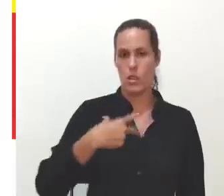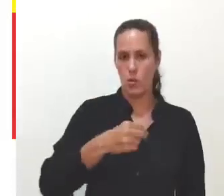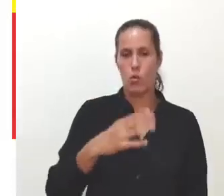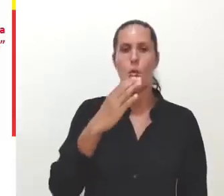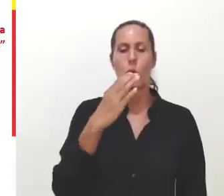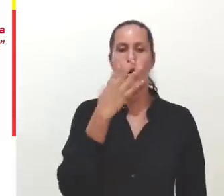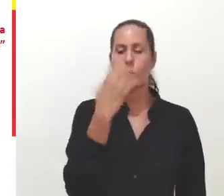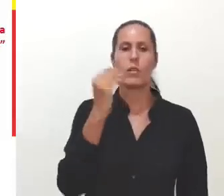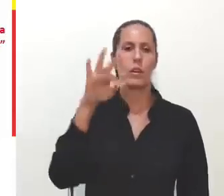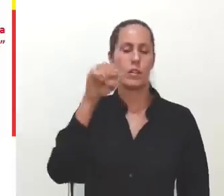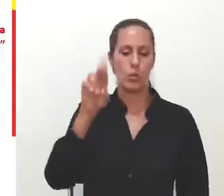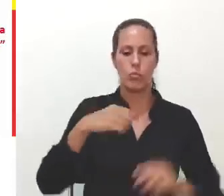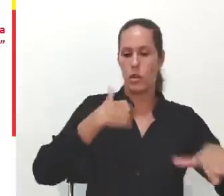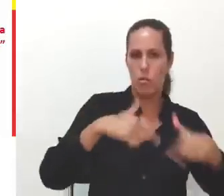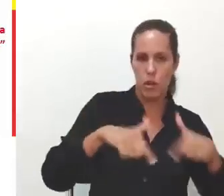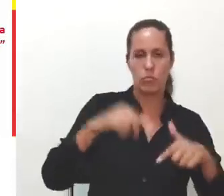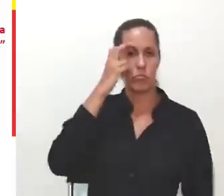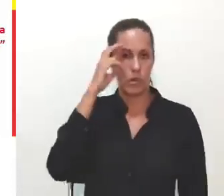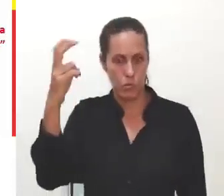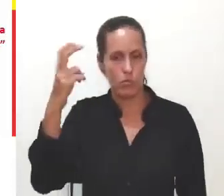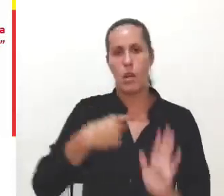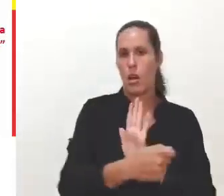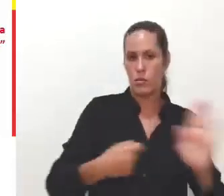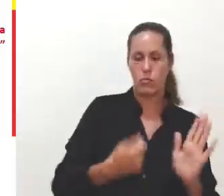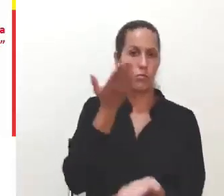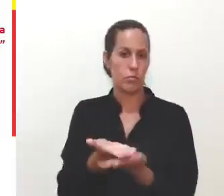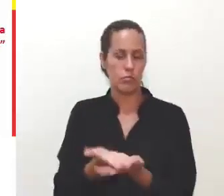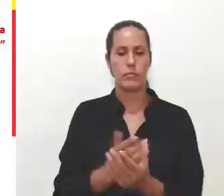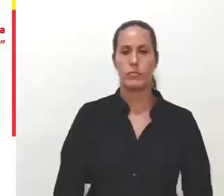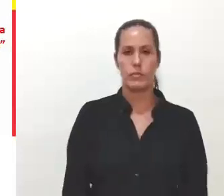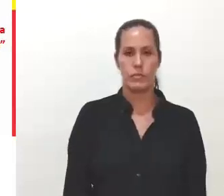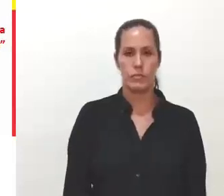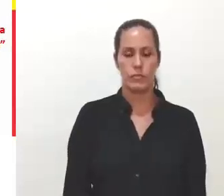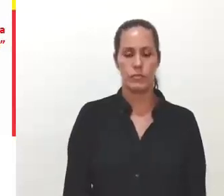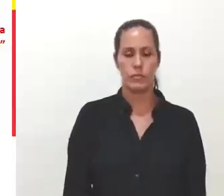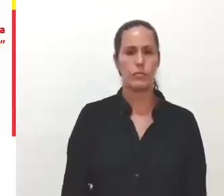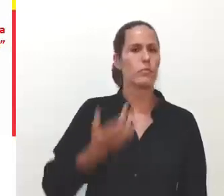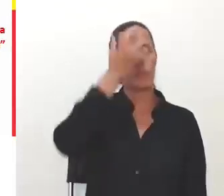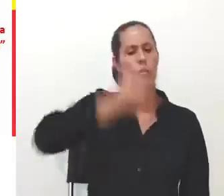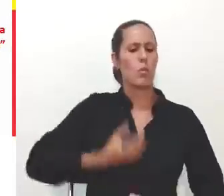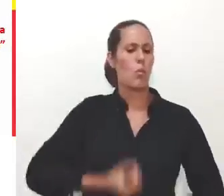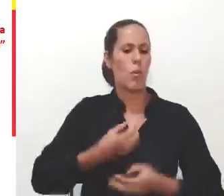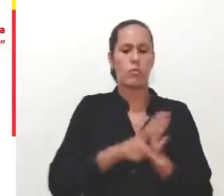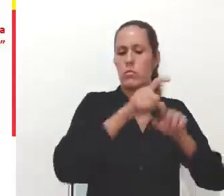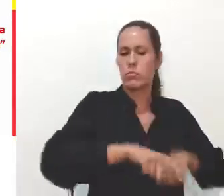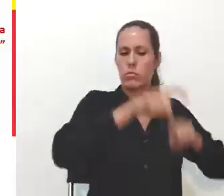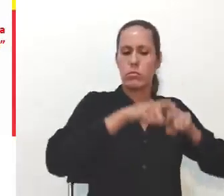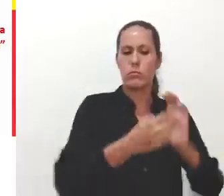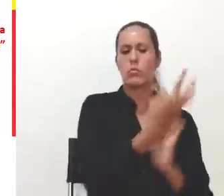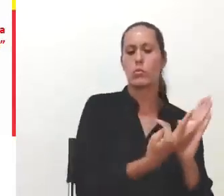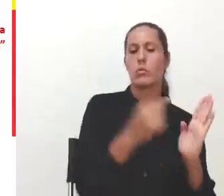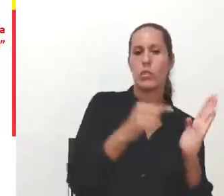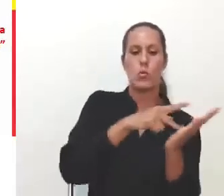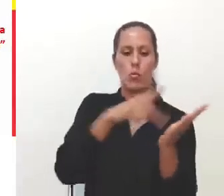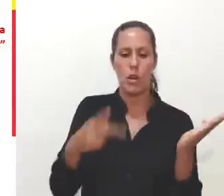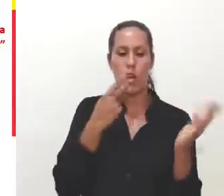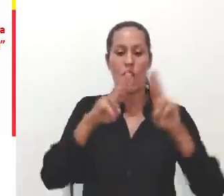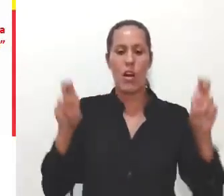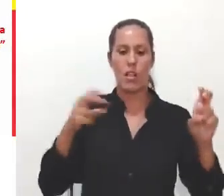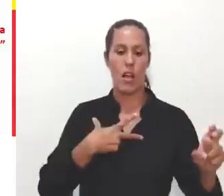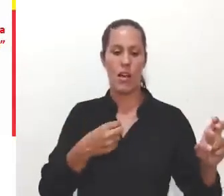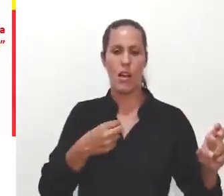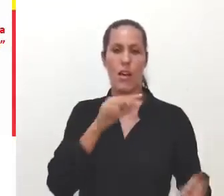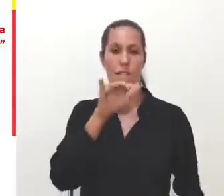A resposta é fio, cantor, trabalho, paia, sabença, assinar e estudar. O poeta da roça,